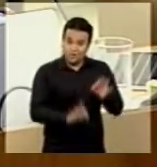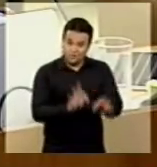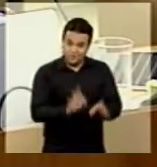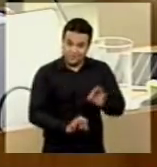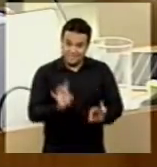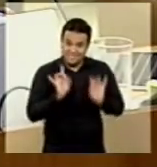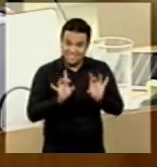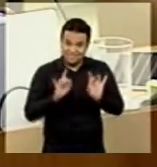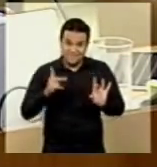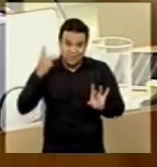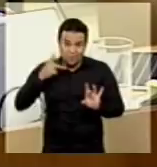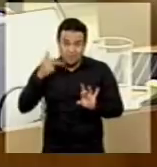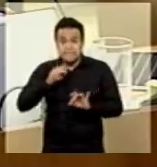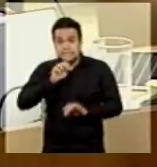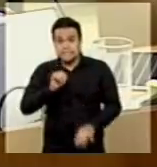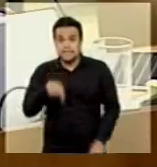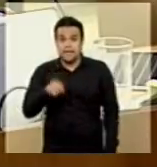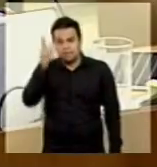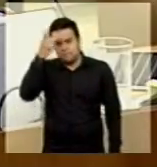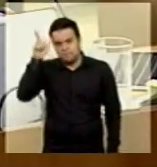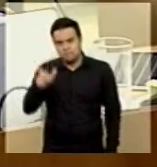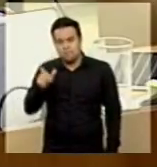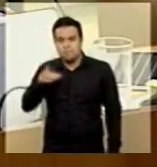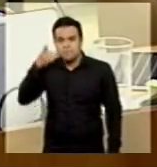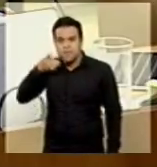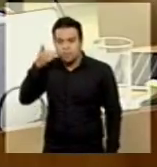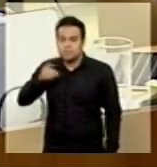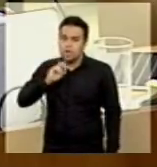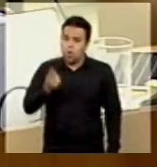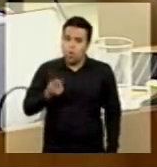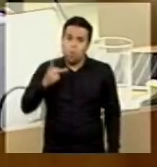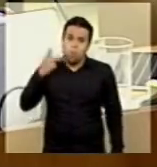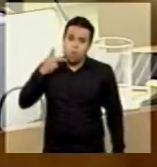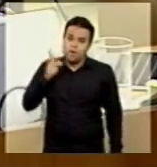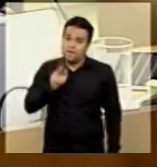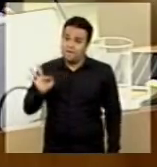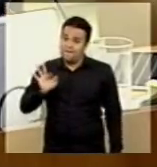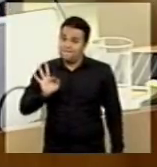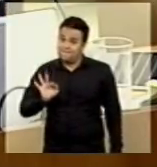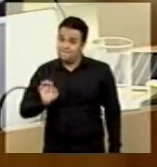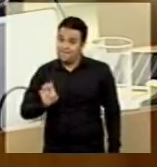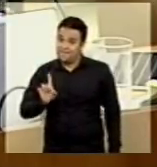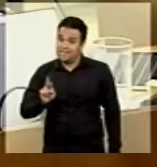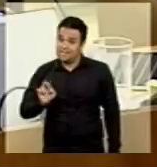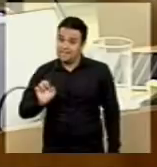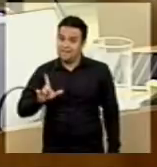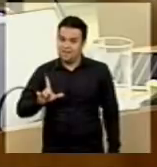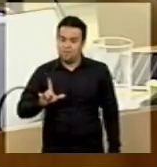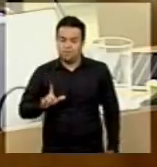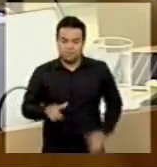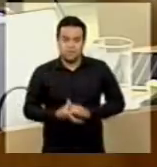cargo e em razão do cargo, eu acho que, como regra geral, ela se aplica amplamente.